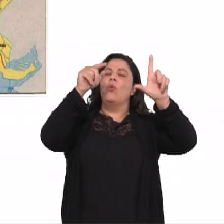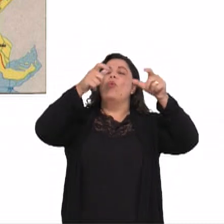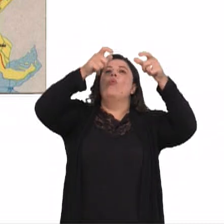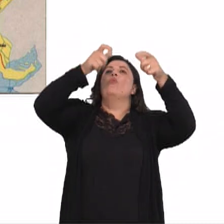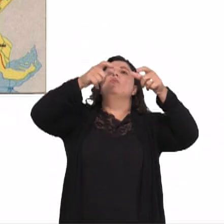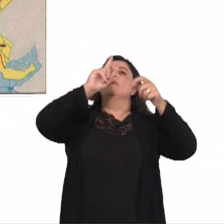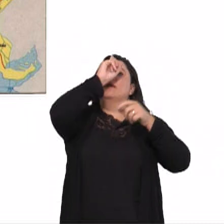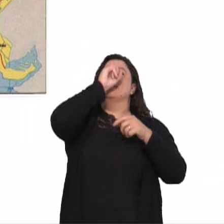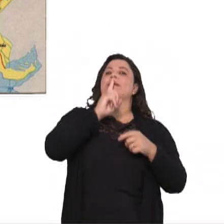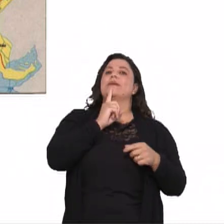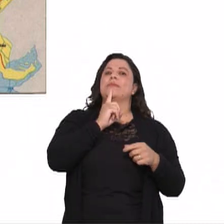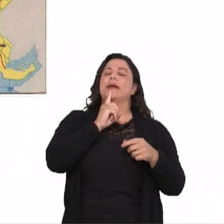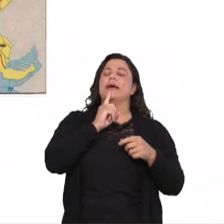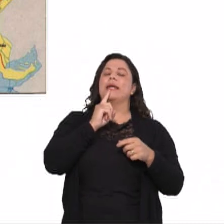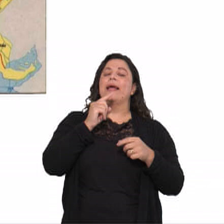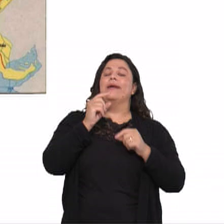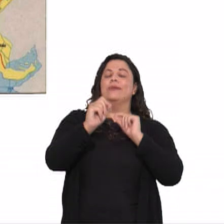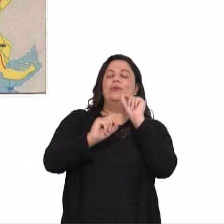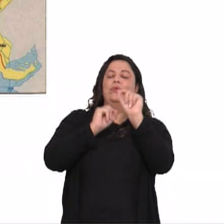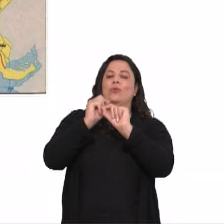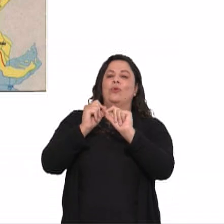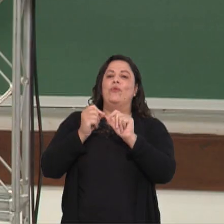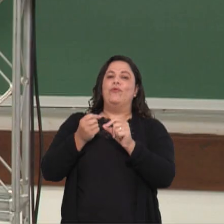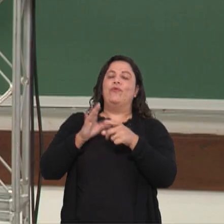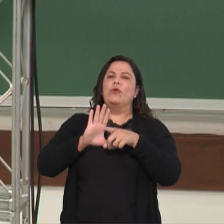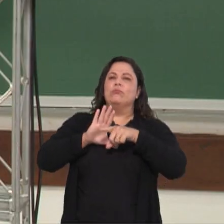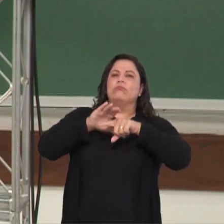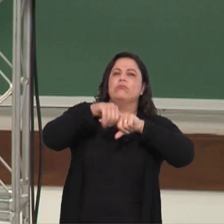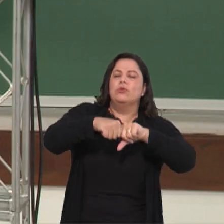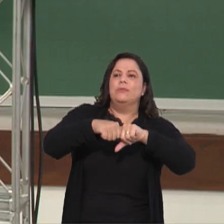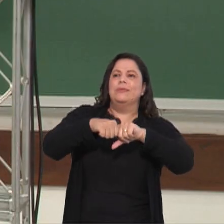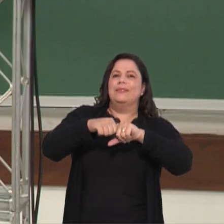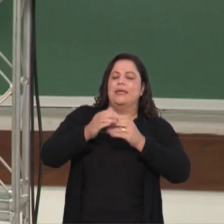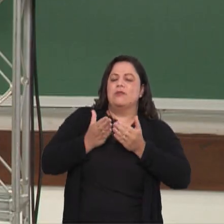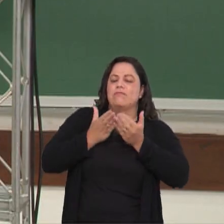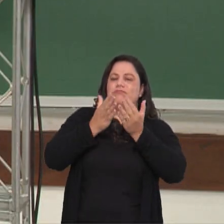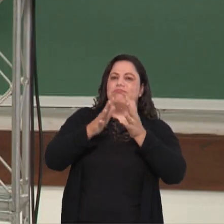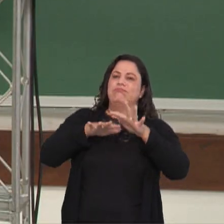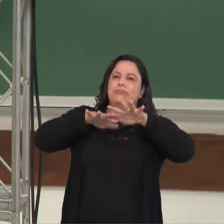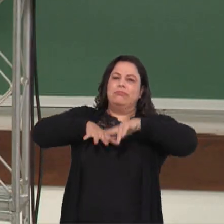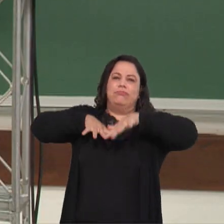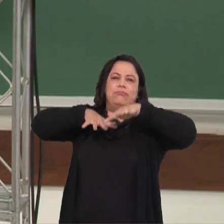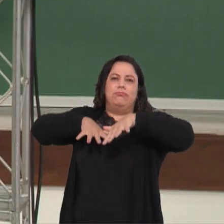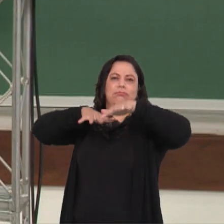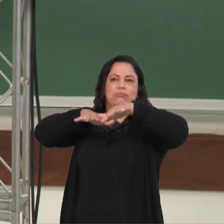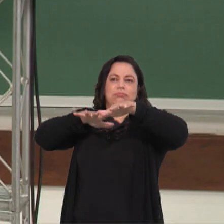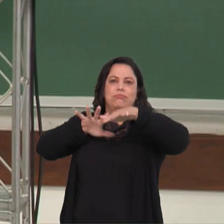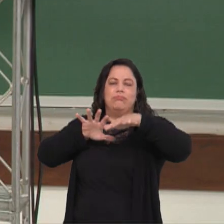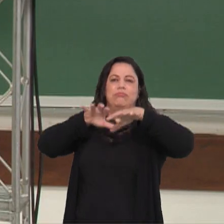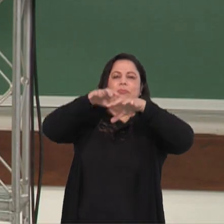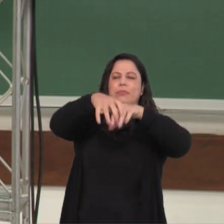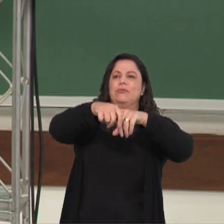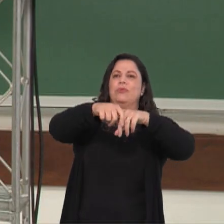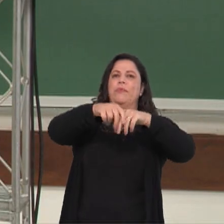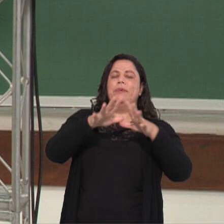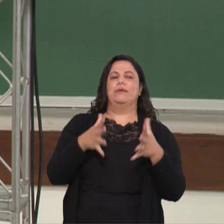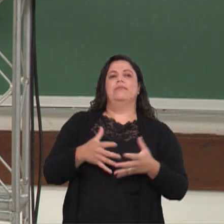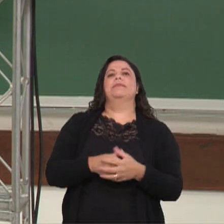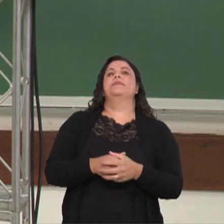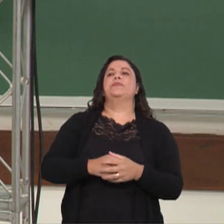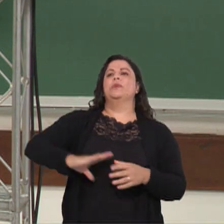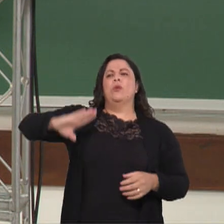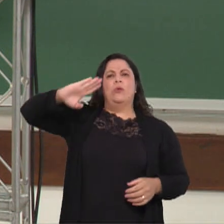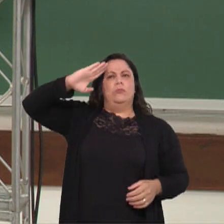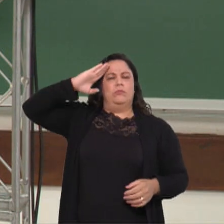amarelo foi dominada por Alexandre, tá? Então, para vocês verem aí a potência, né,